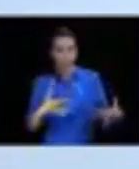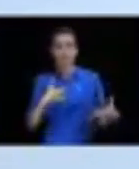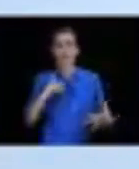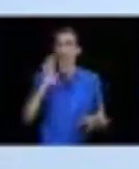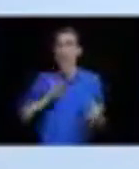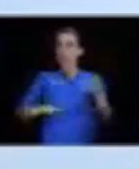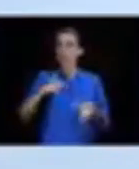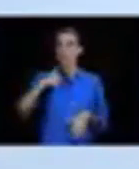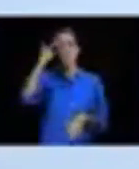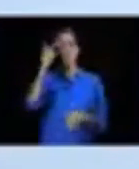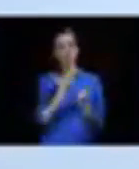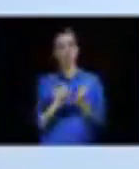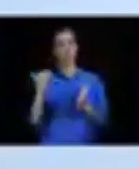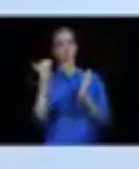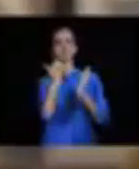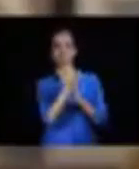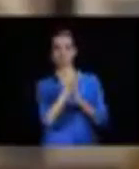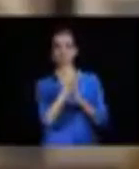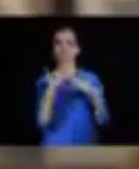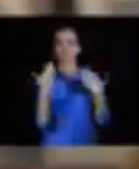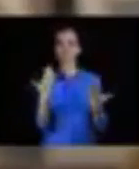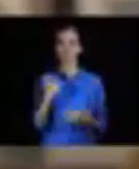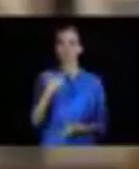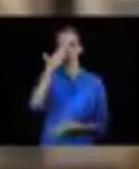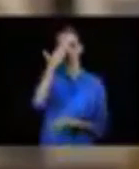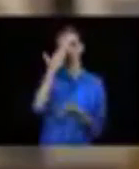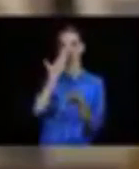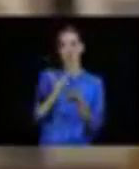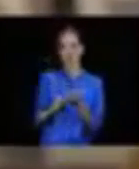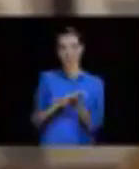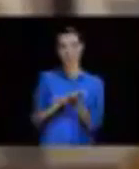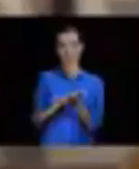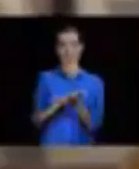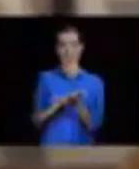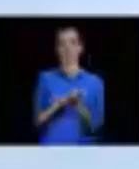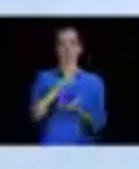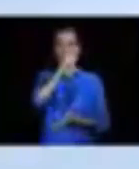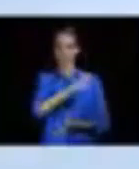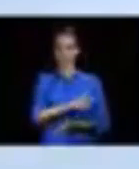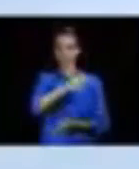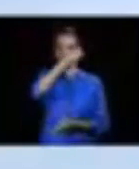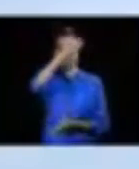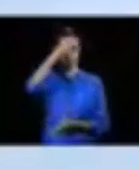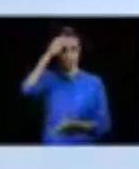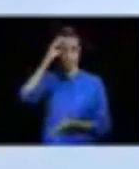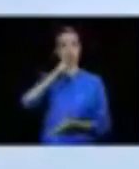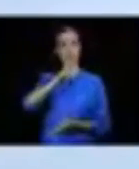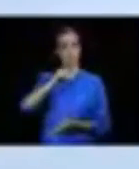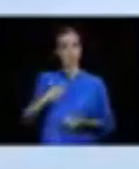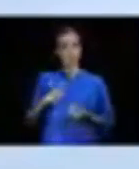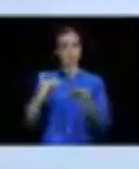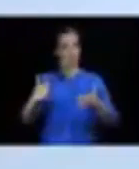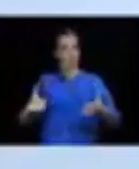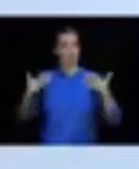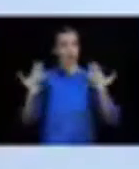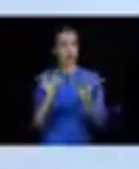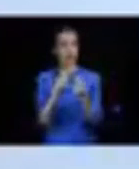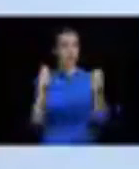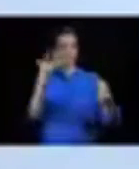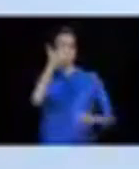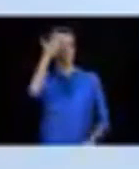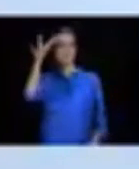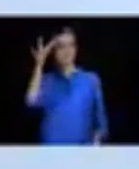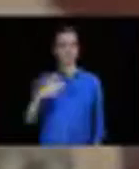vezes eu acho que até é bom demais. Então eu acredito que ele como prefeito irá surpreender